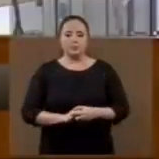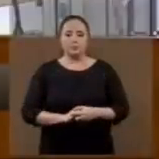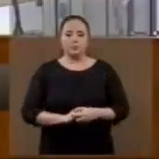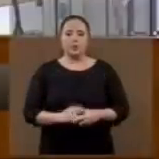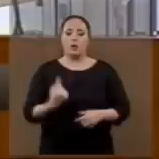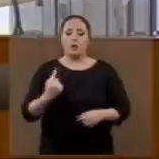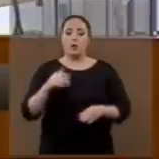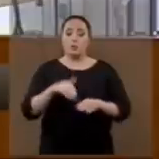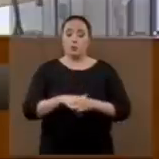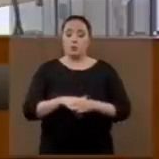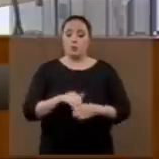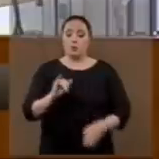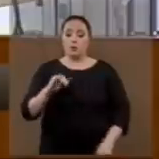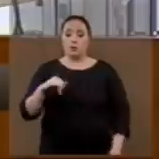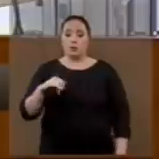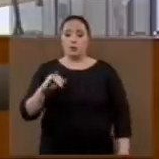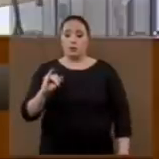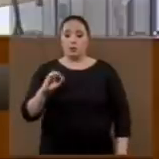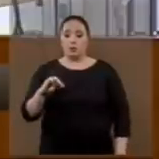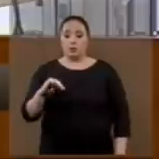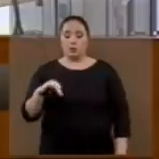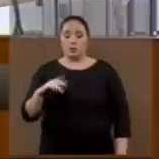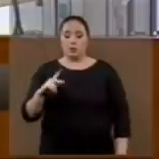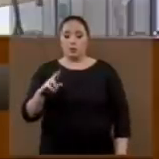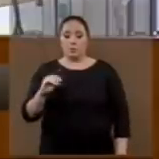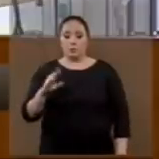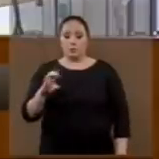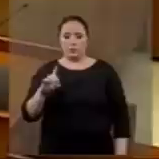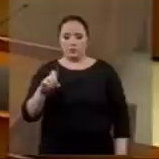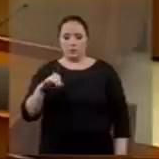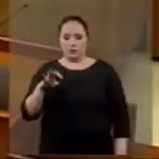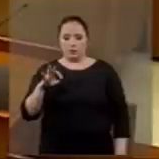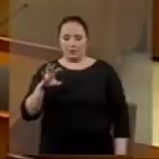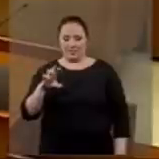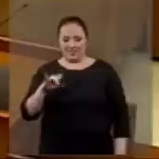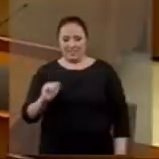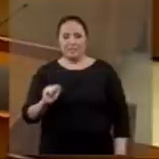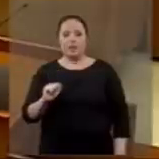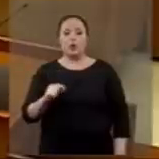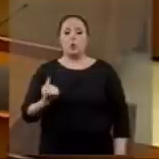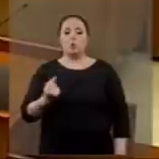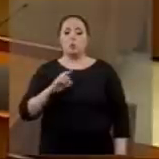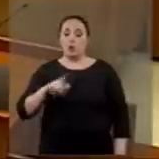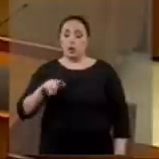um voto pela improcedência e um voto pela procedência. Isso. Então